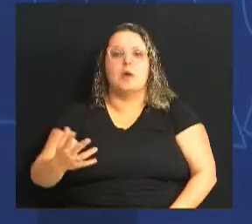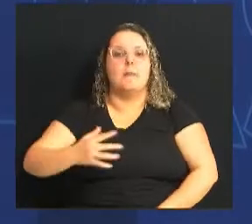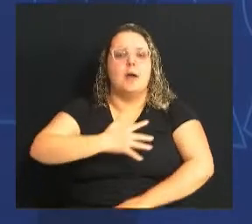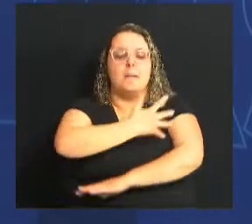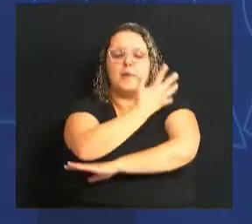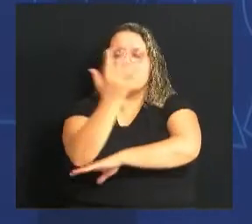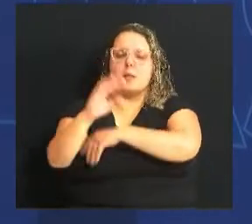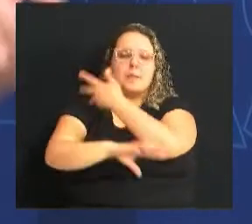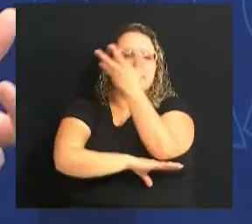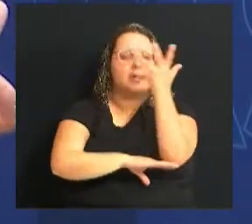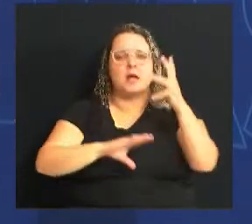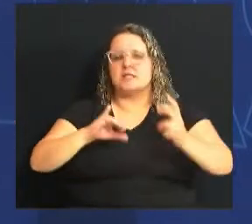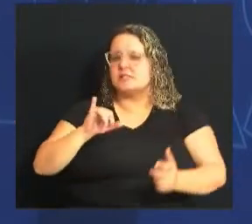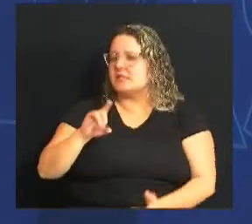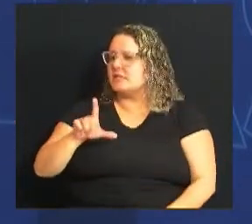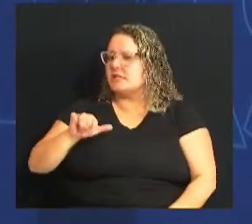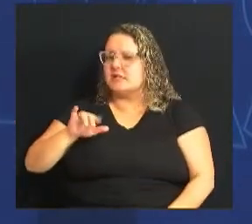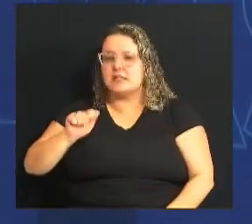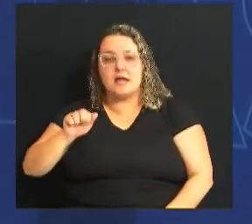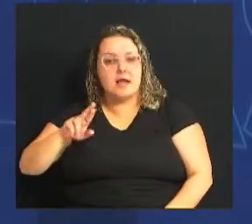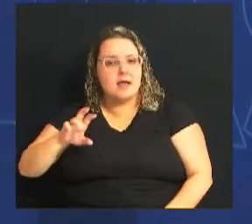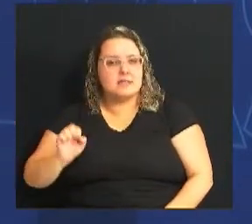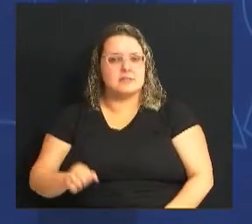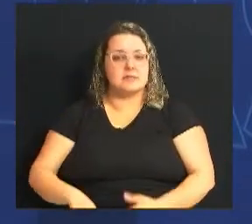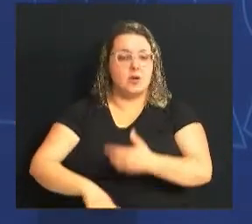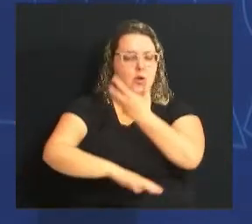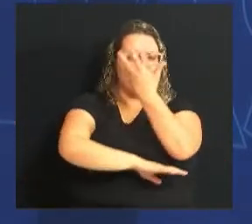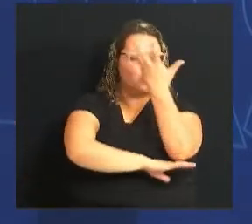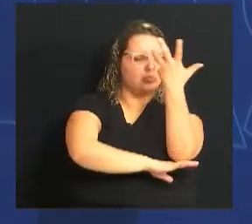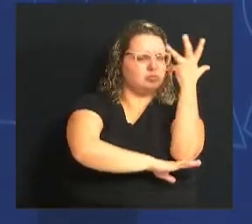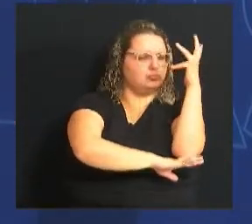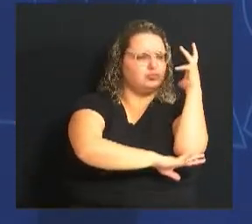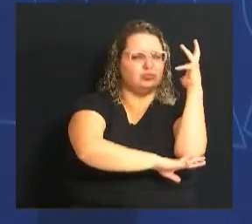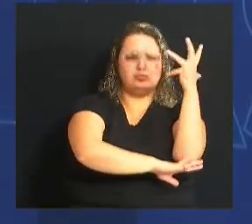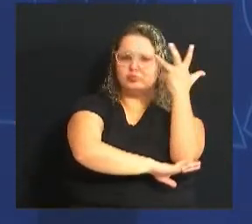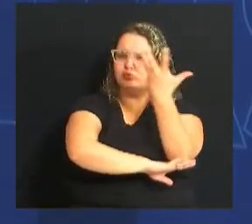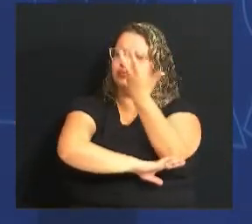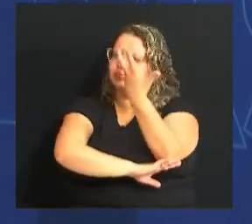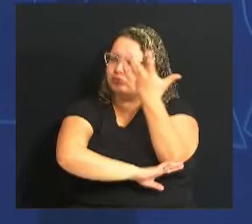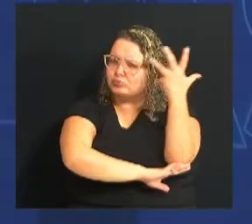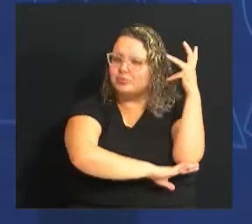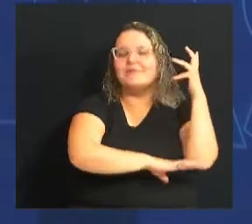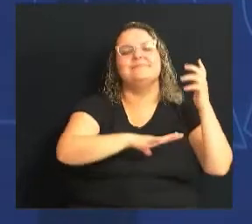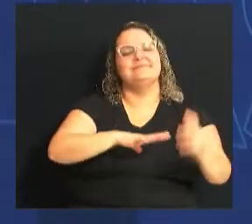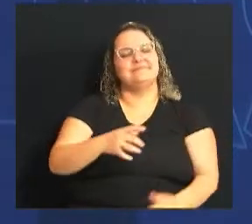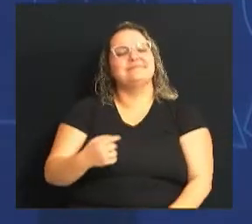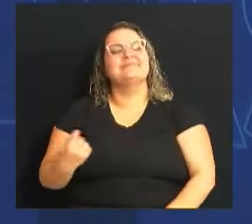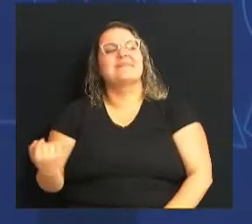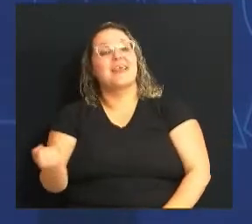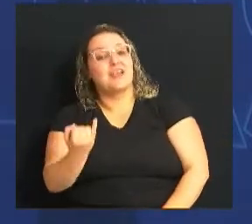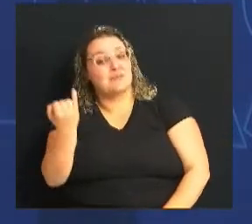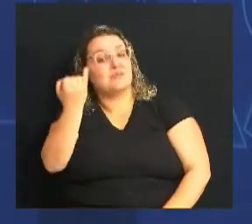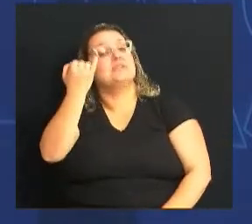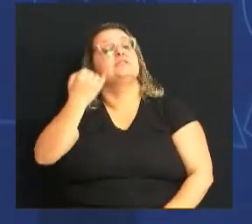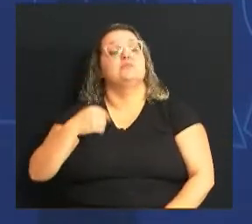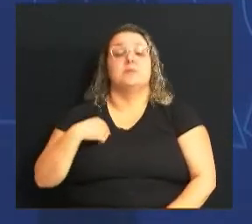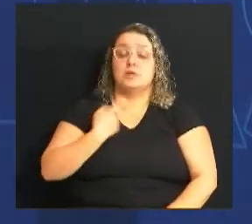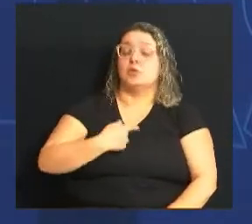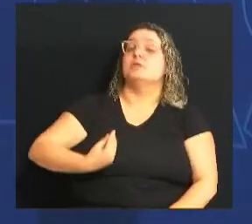ciliares, bosques da cidade. Então, é uma preservação fundamental para a nossa existência. Então,